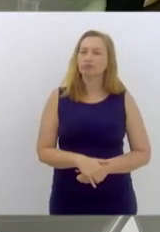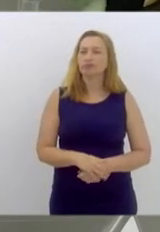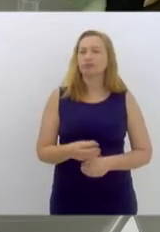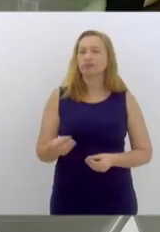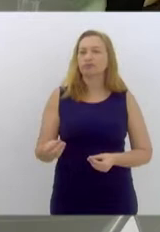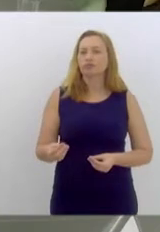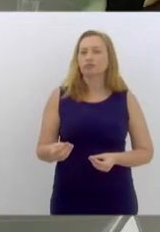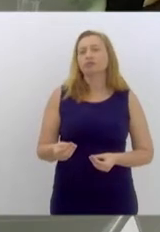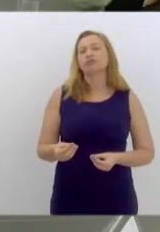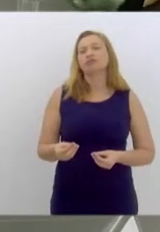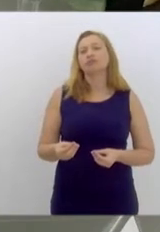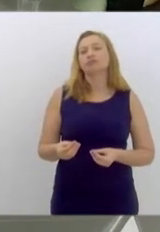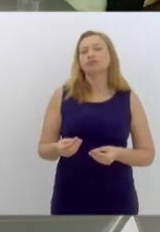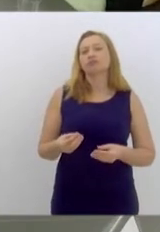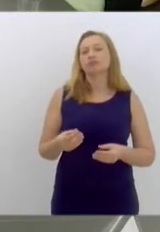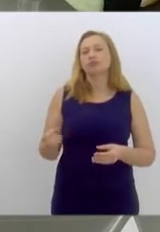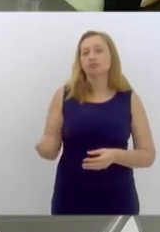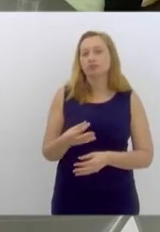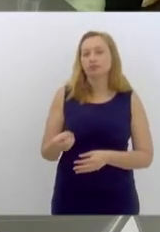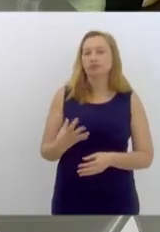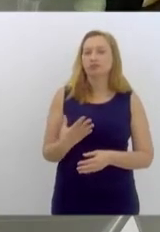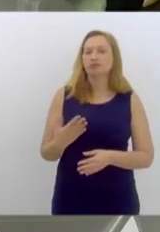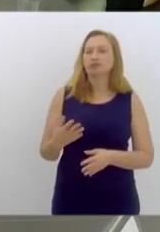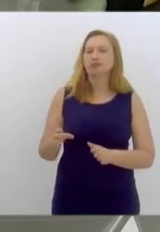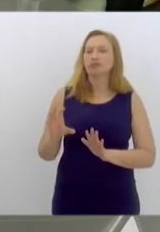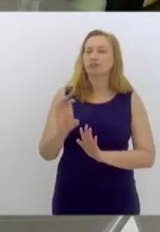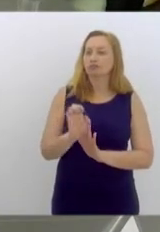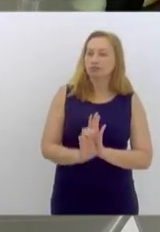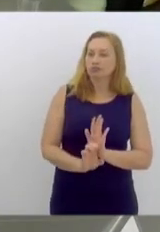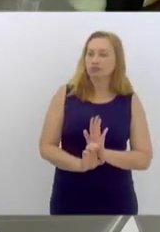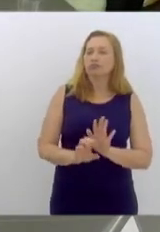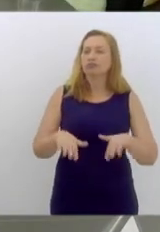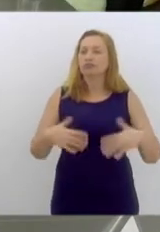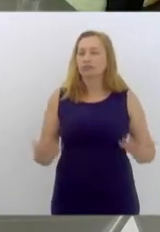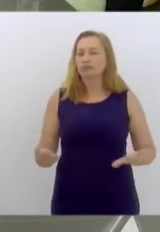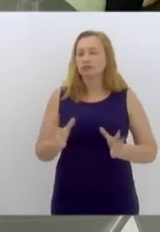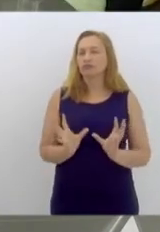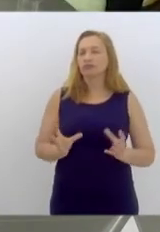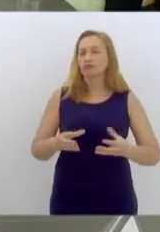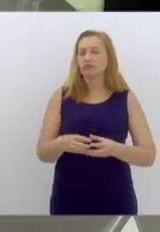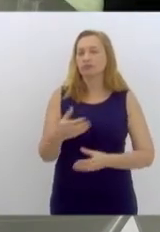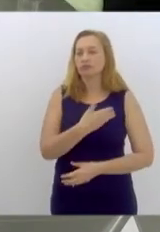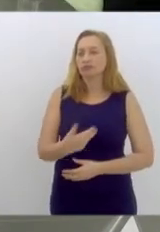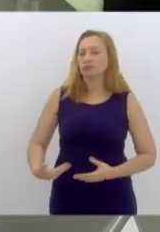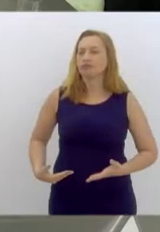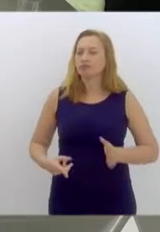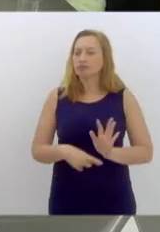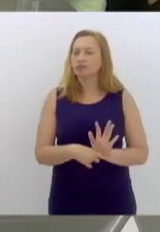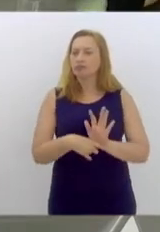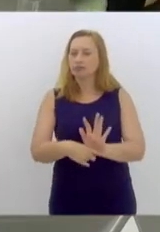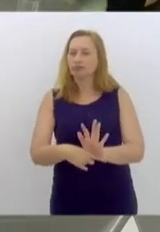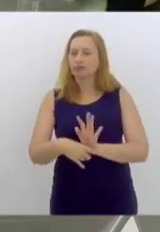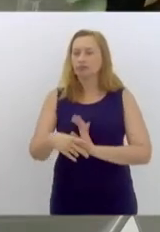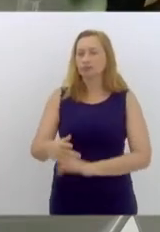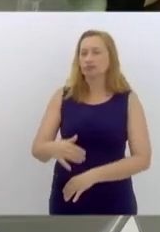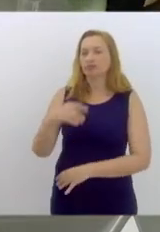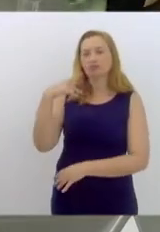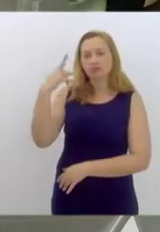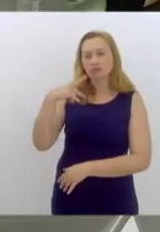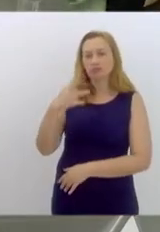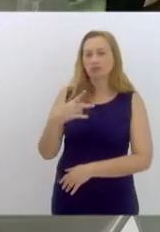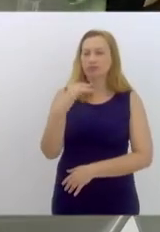Bom, então, a audiência pública é para dar essa contribuição ao Parlamento